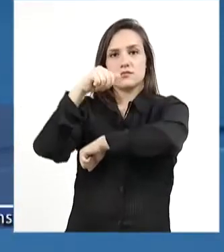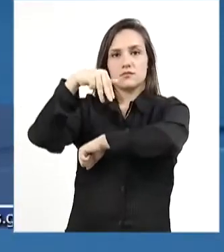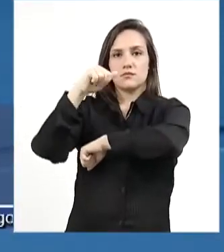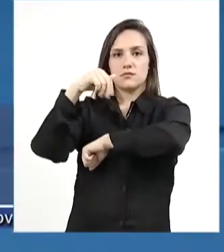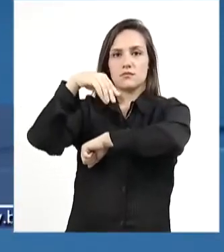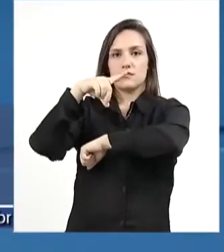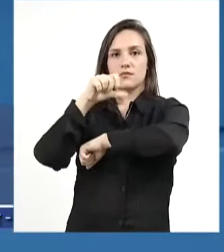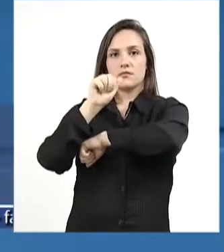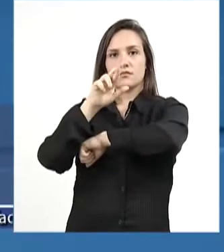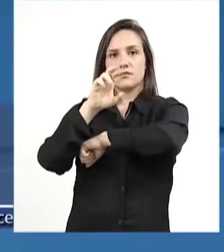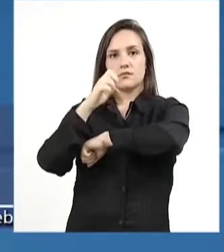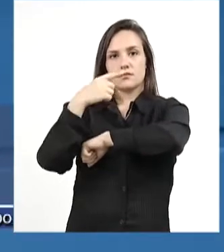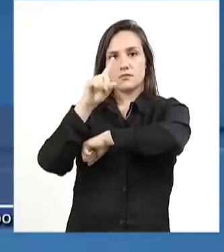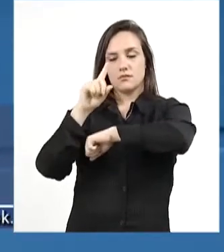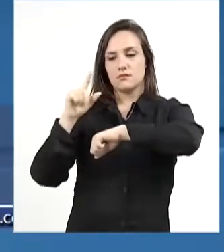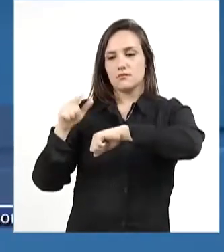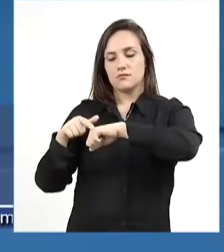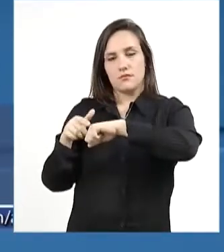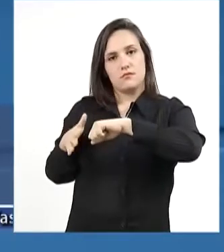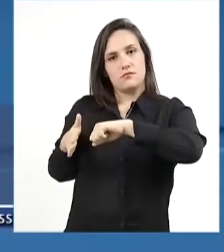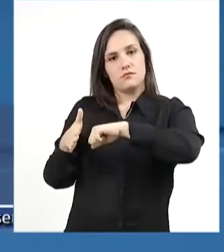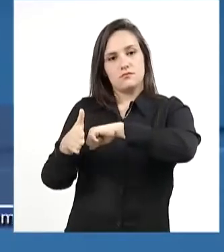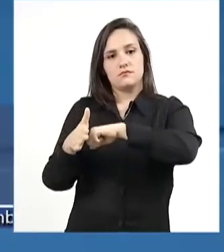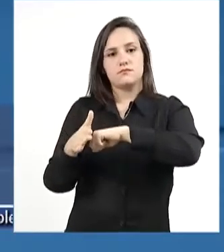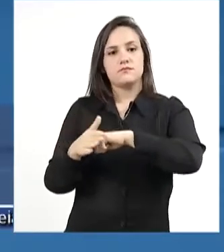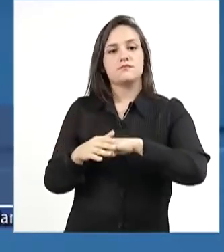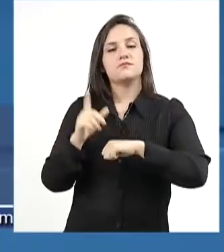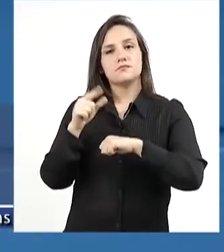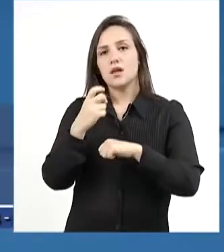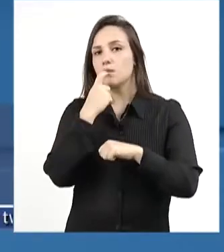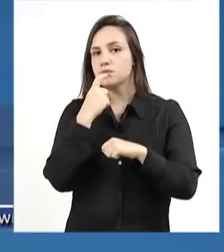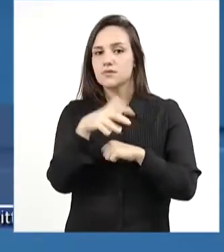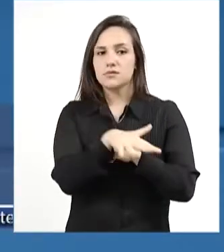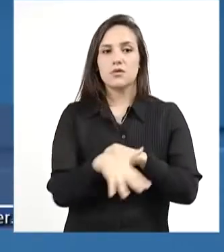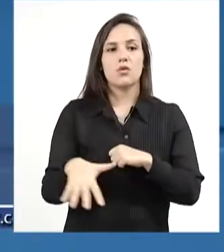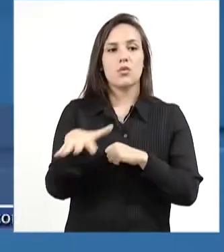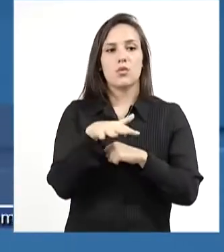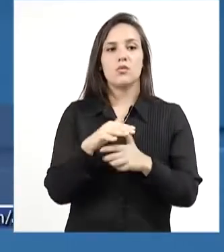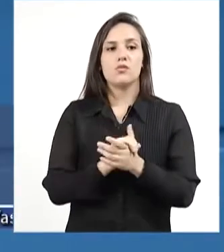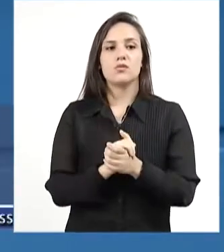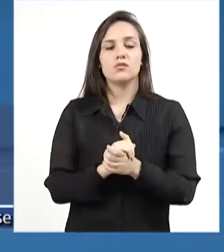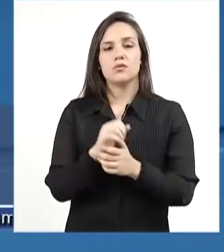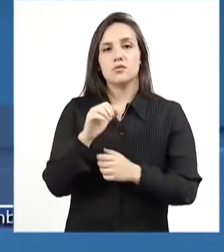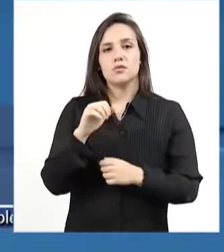condomínio Este Village, Vila Nossa Senhora das Graças dessa capital.